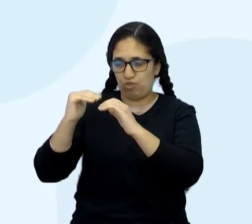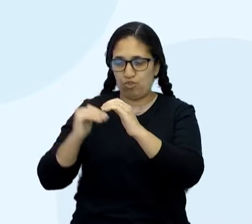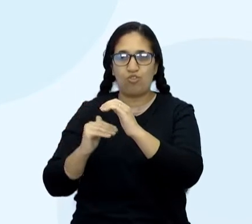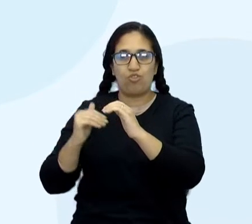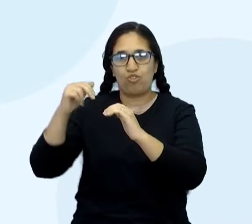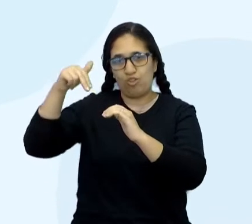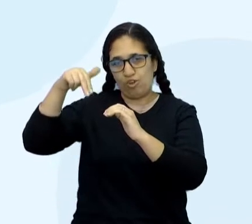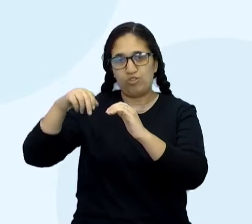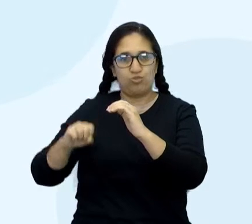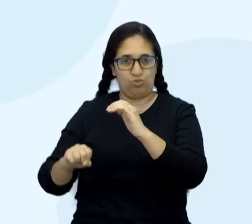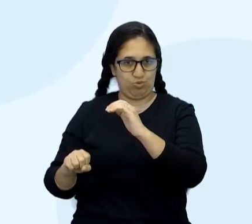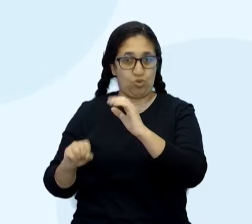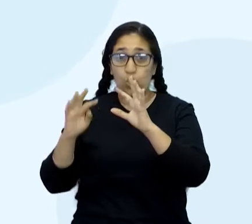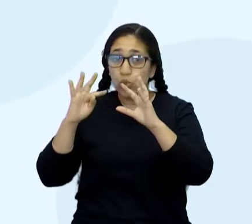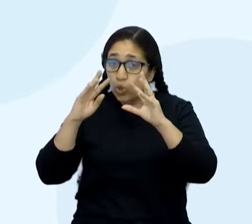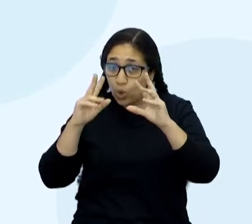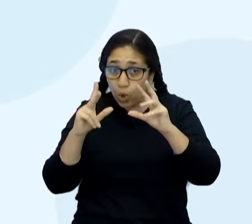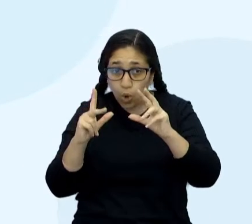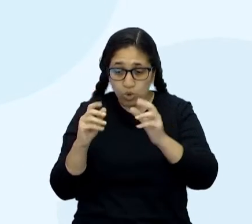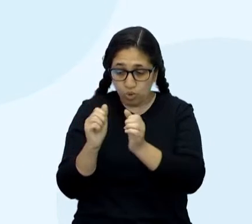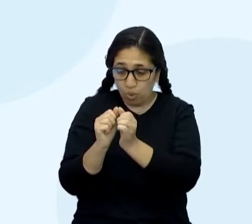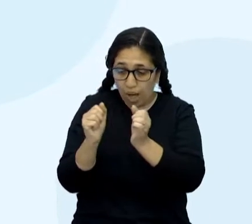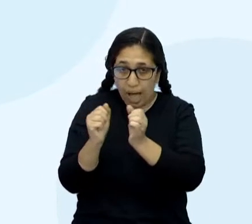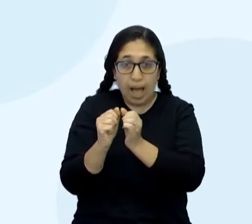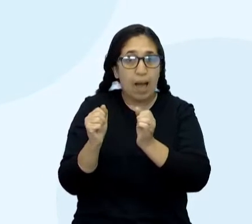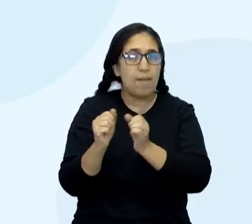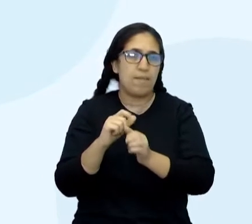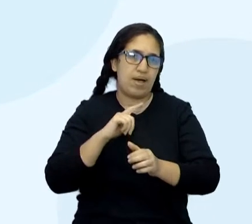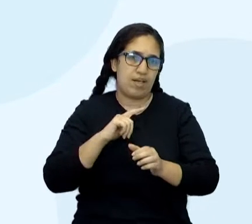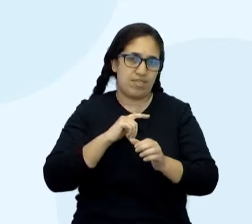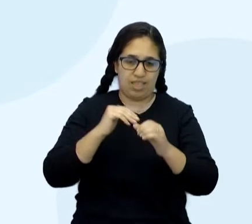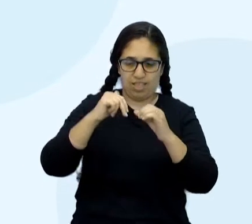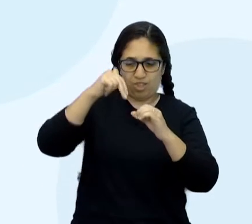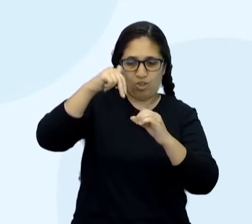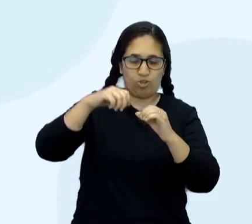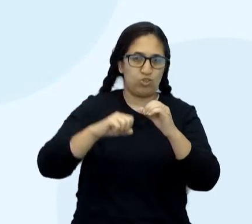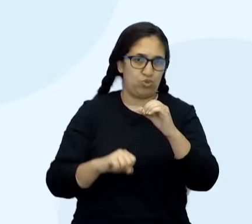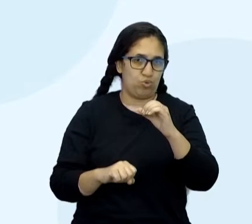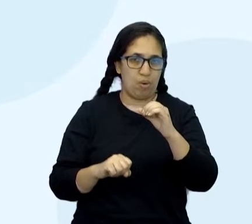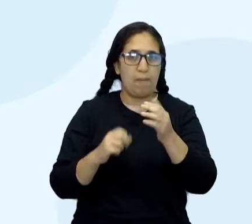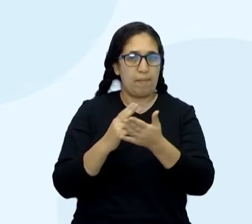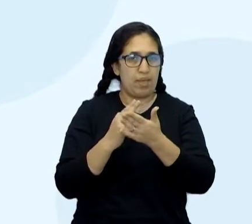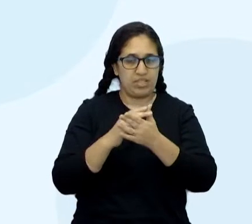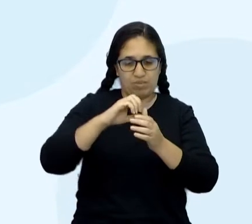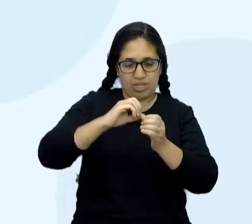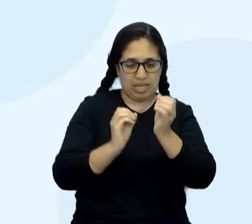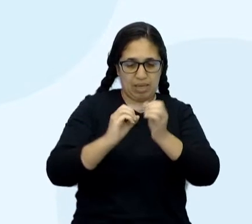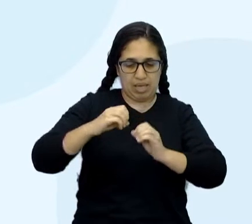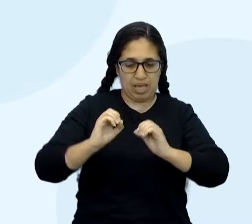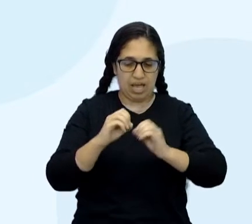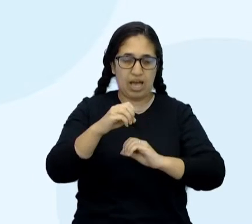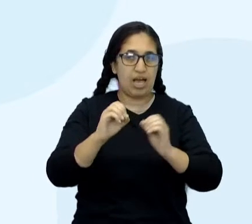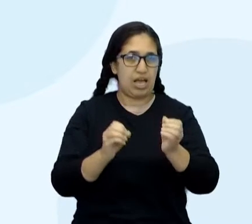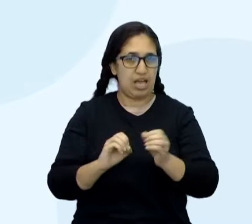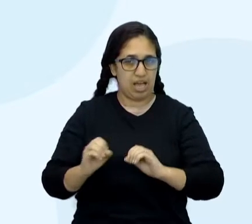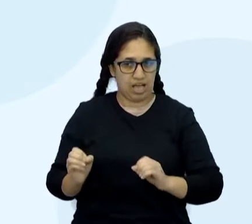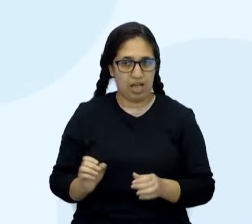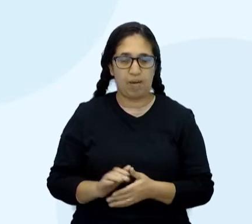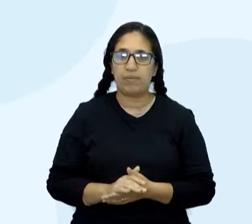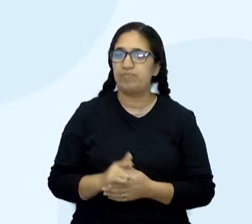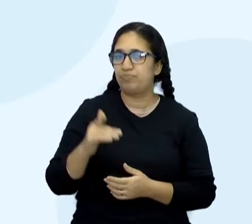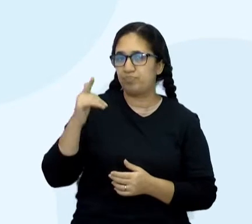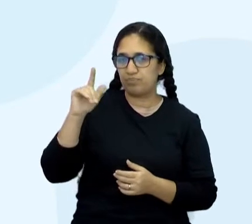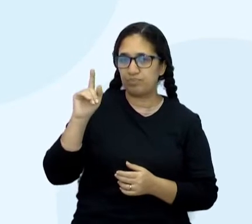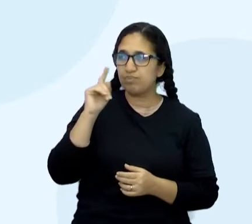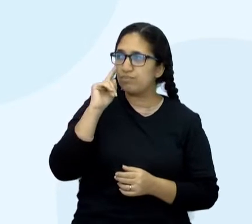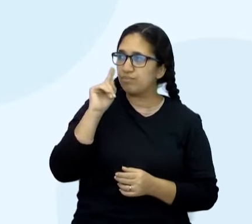tá certo? Então, todo ímã vai ter um polo norte e sul, mesmo que você quebre ele totalmente. Outra